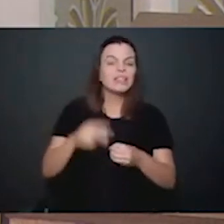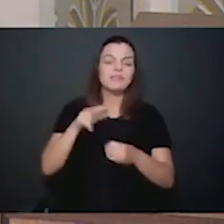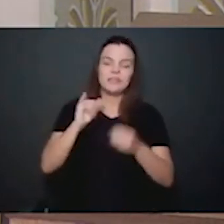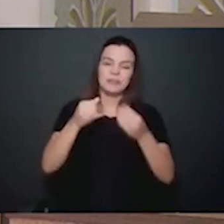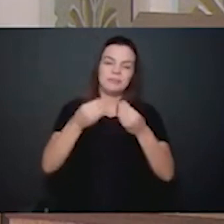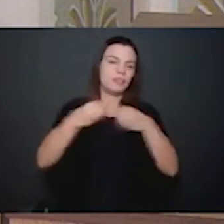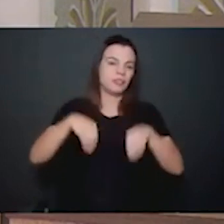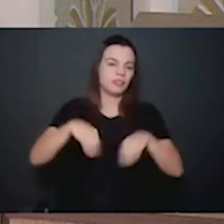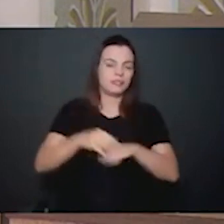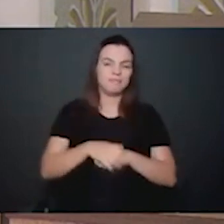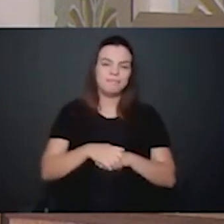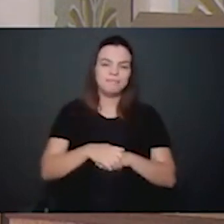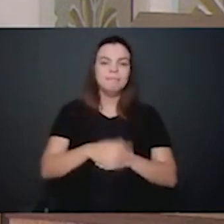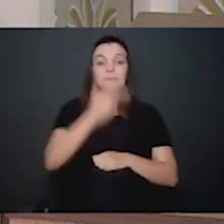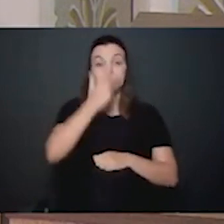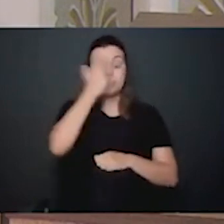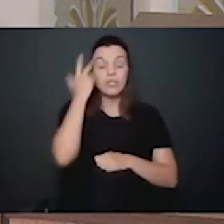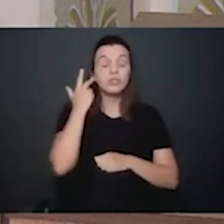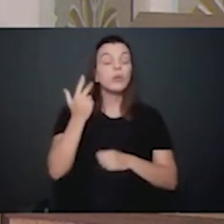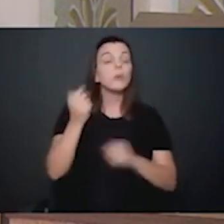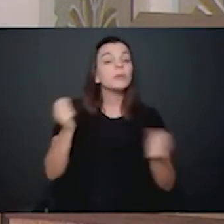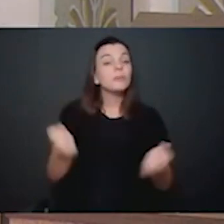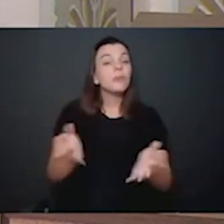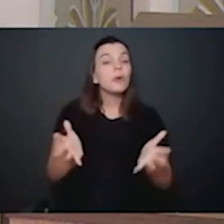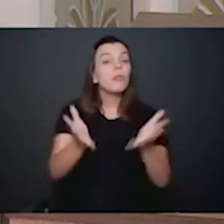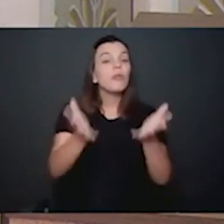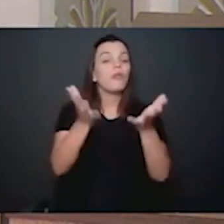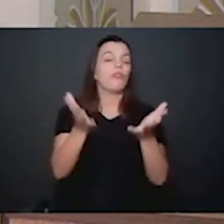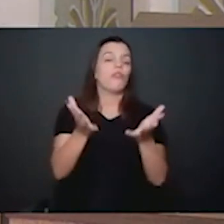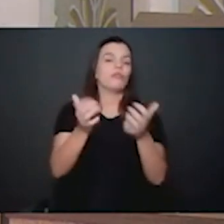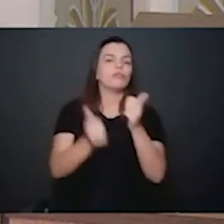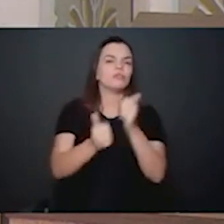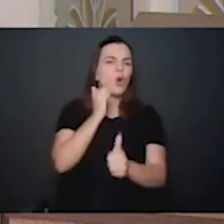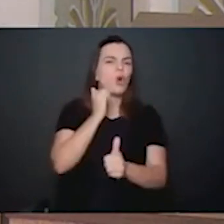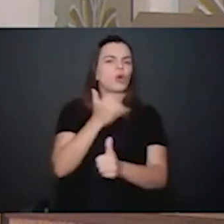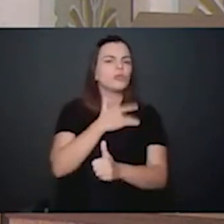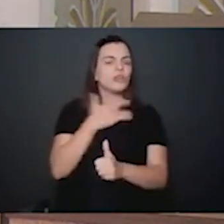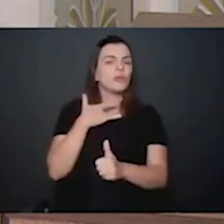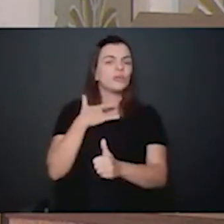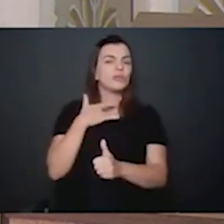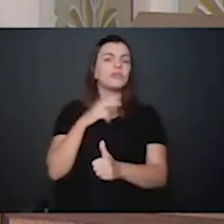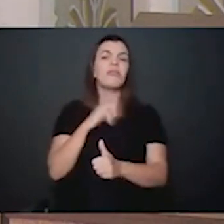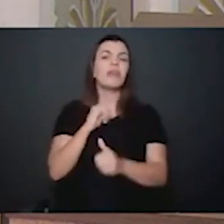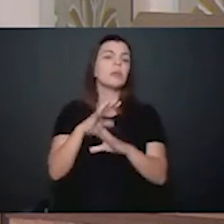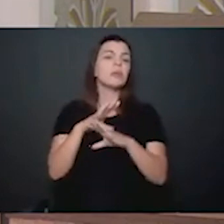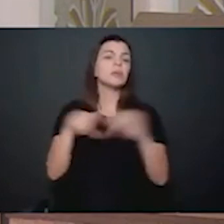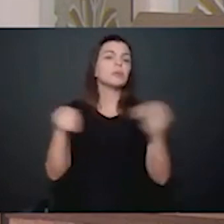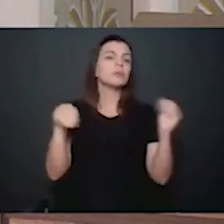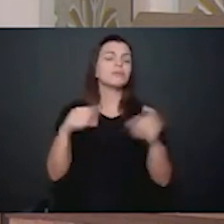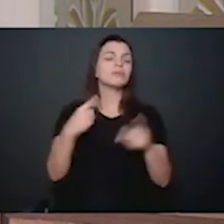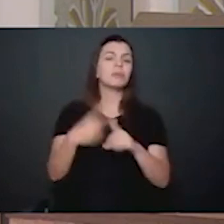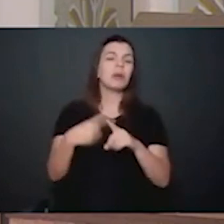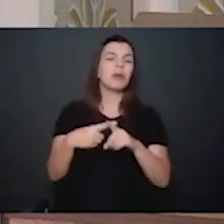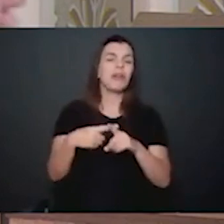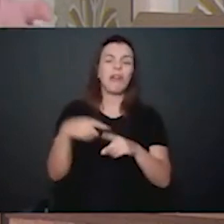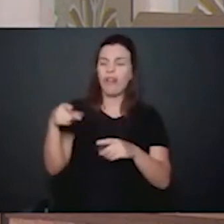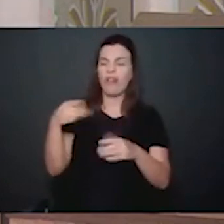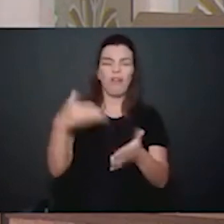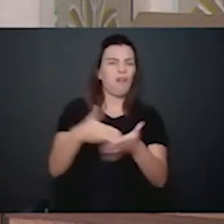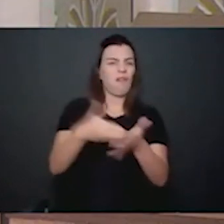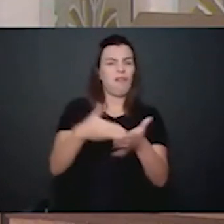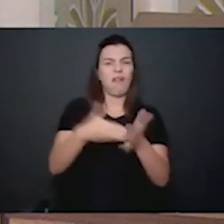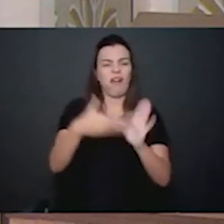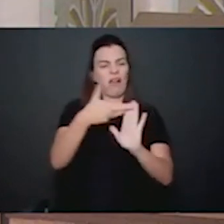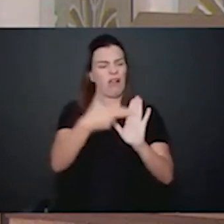que promove o esporte gente que promove a saúde essa gente vai sumir porque com essas dificuldades com essas imposições essas